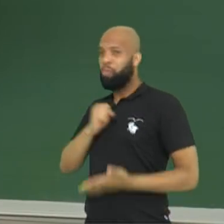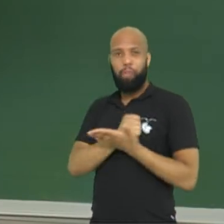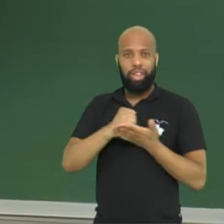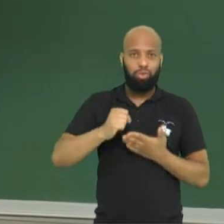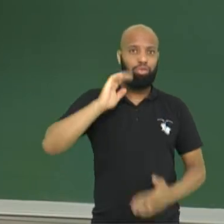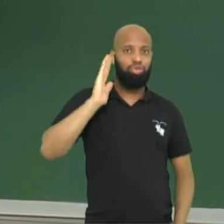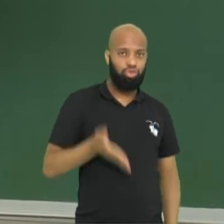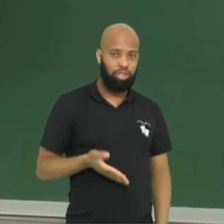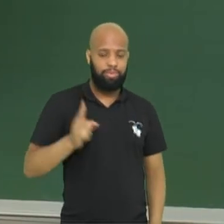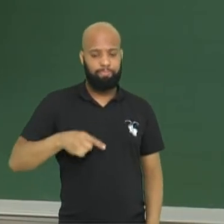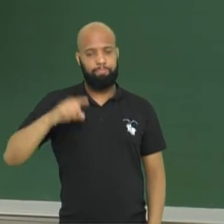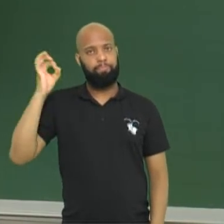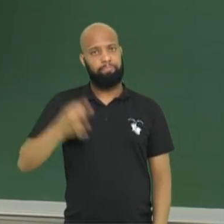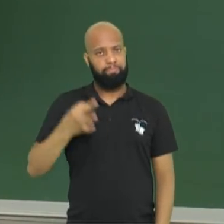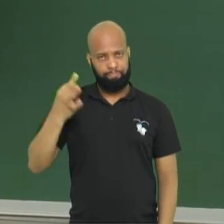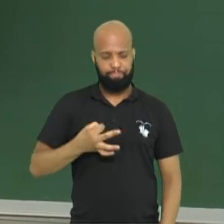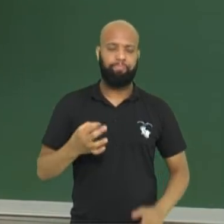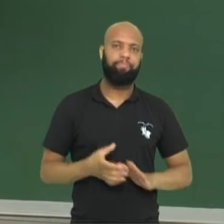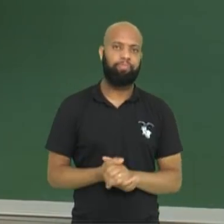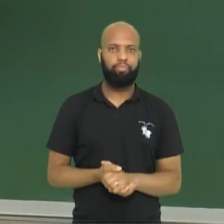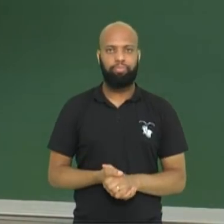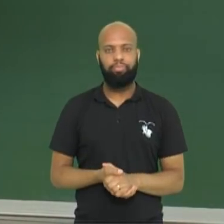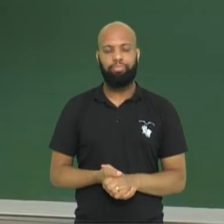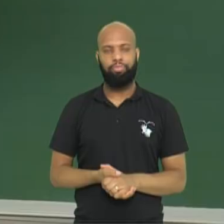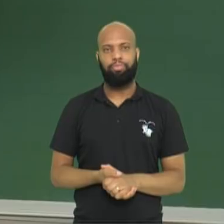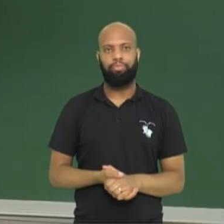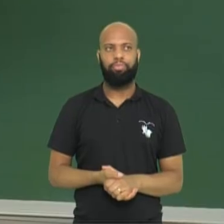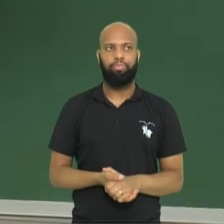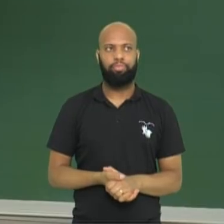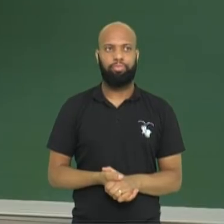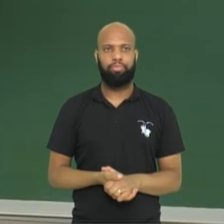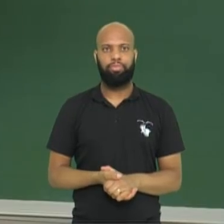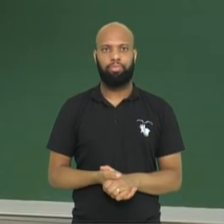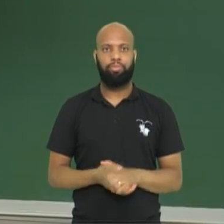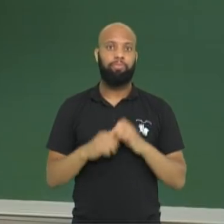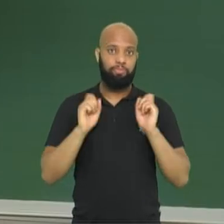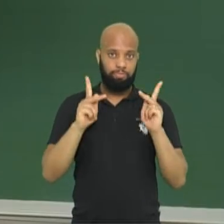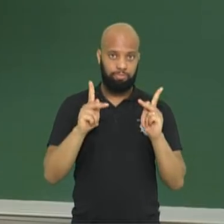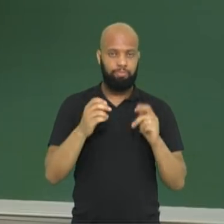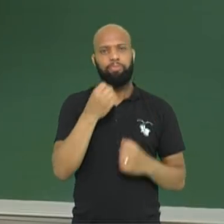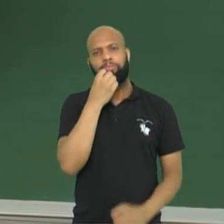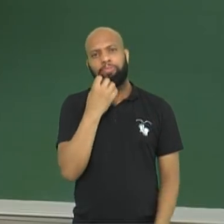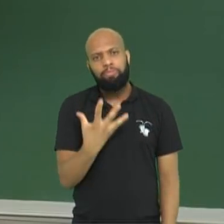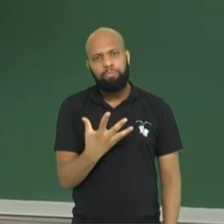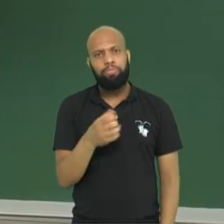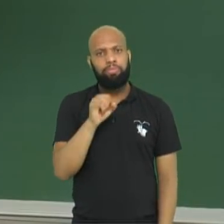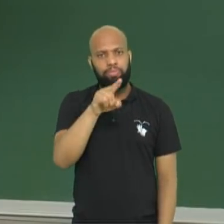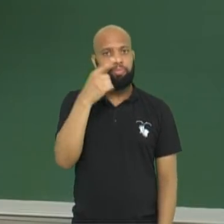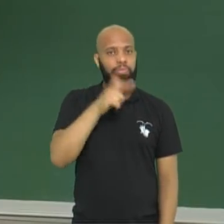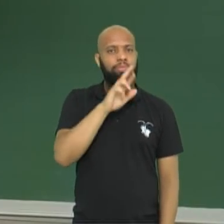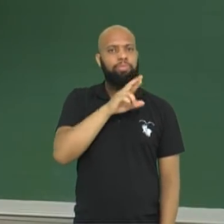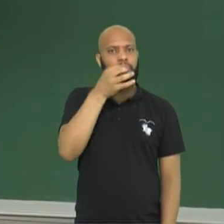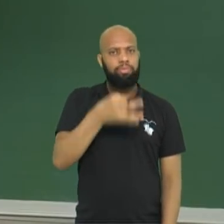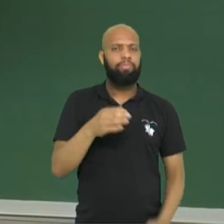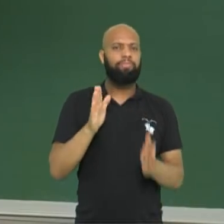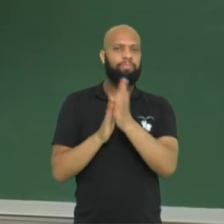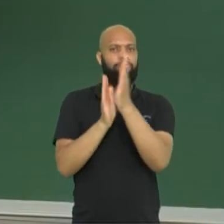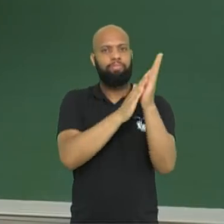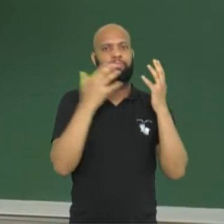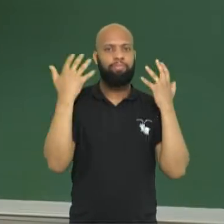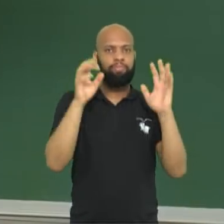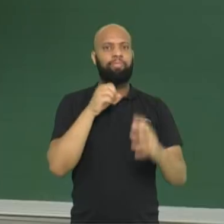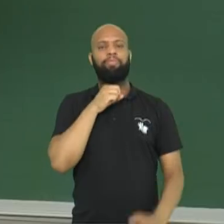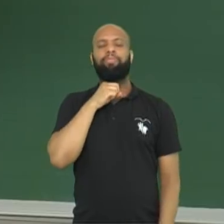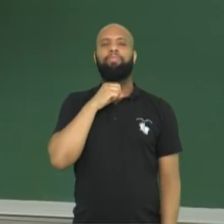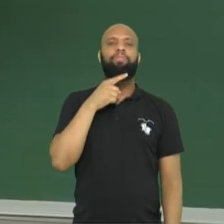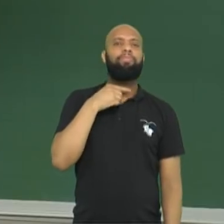ação de certeza. Então, esse era o pretérito perfeito. Muito bem, que bom, né? Se você acertou, parabéns. Se você